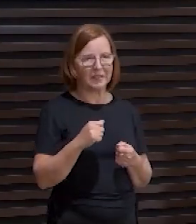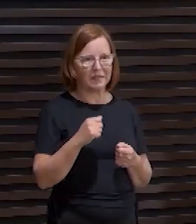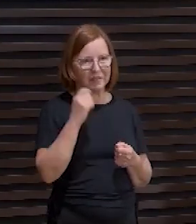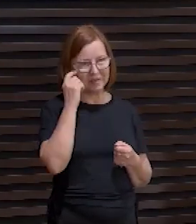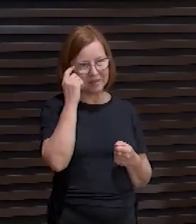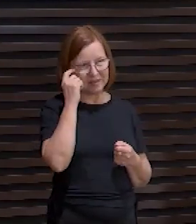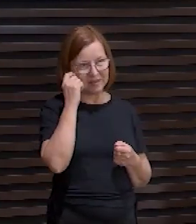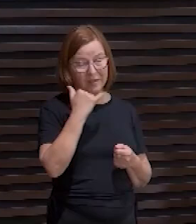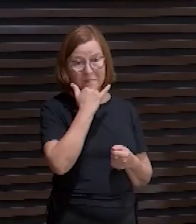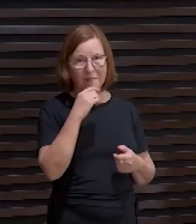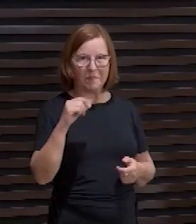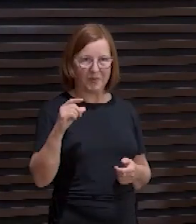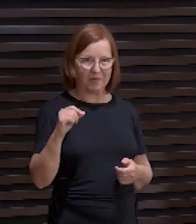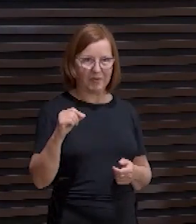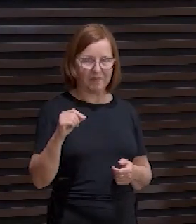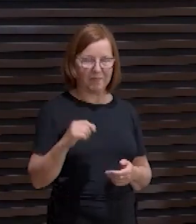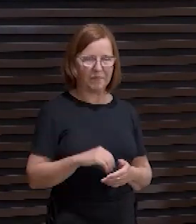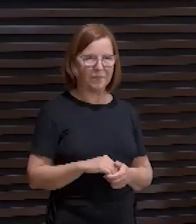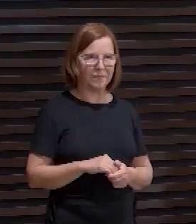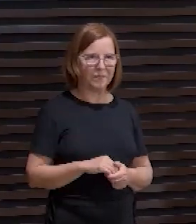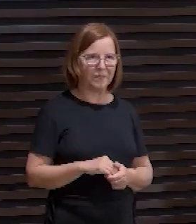você vai definhando naquela situação.